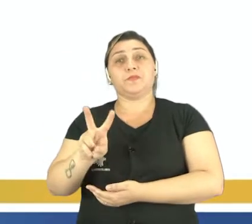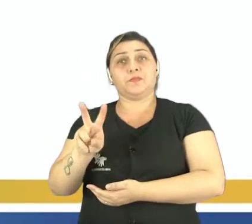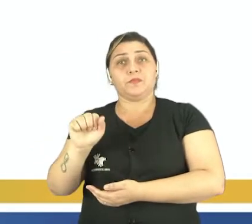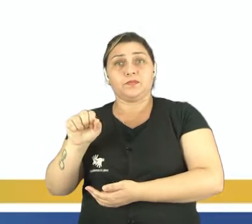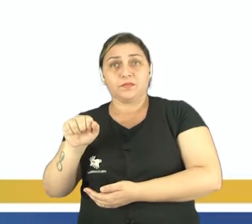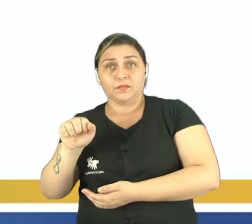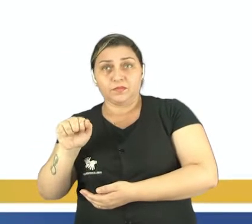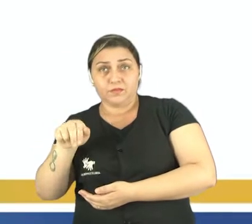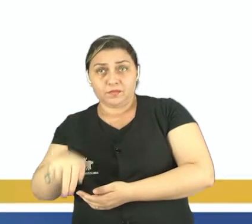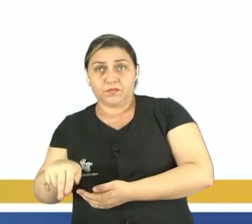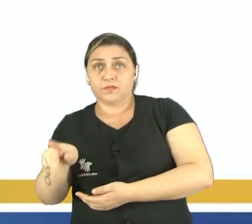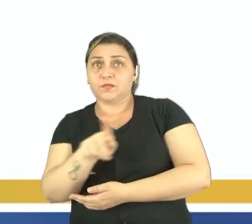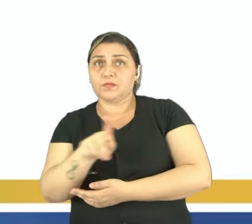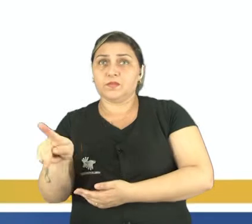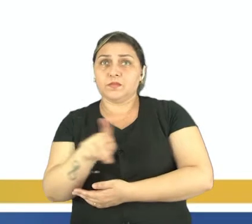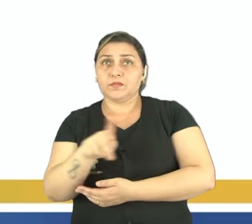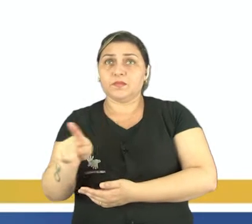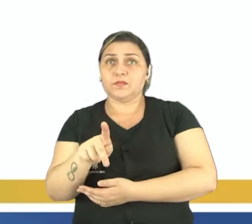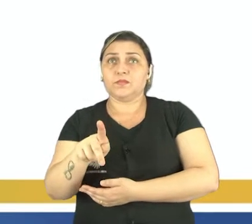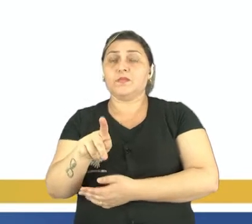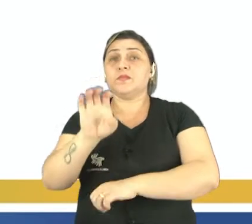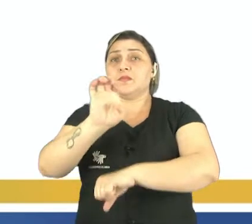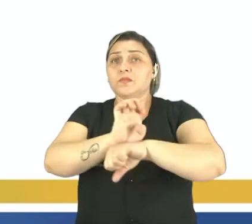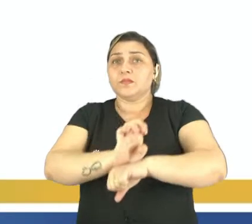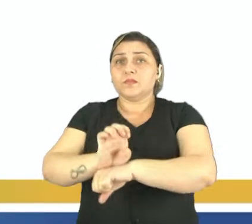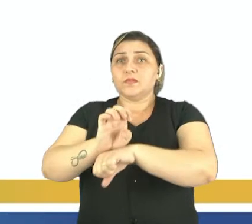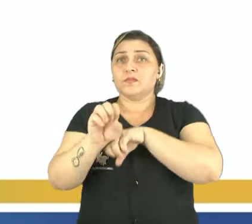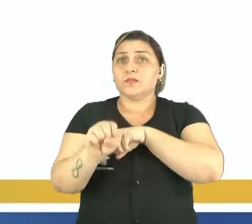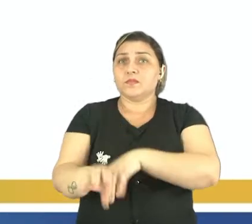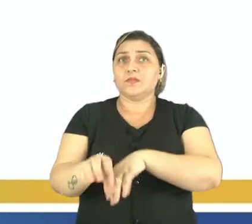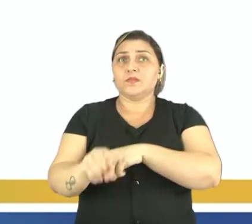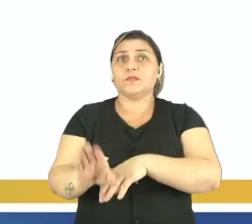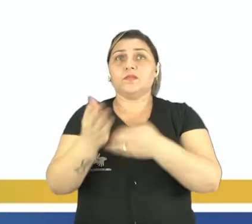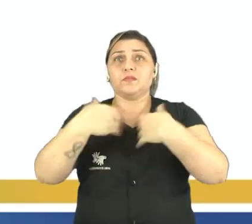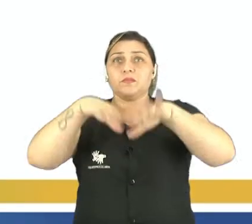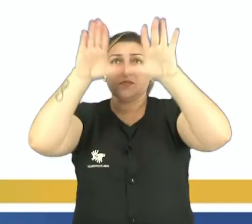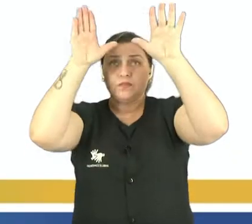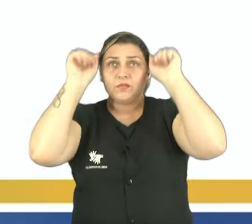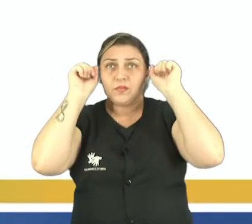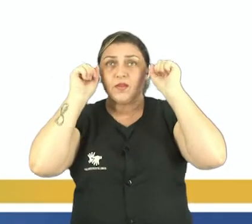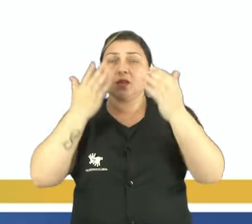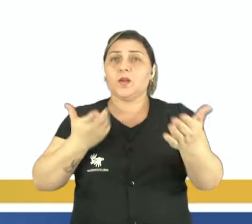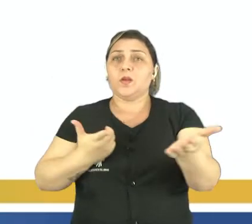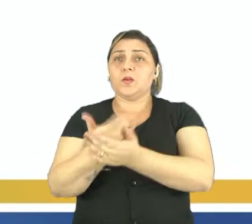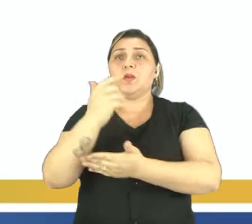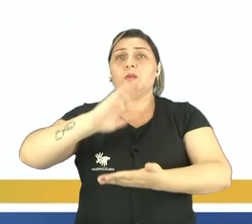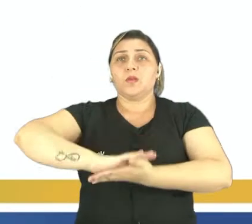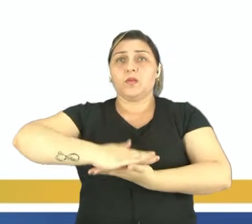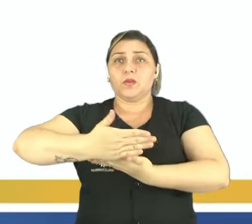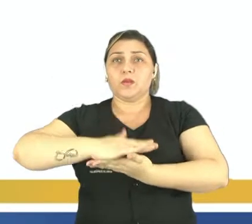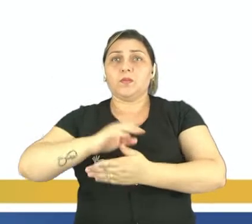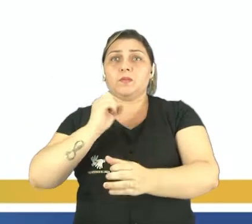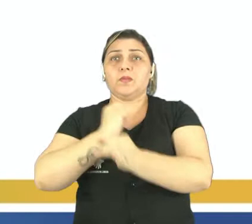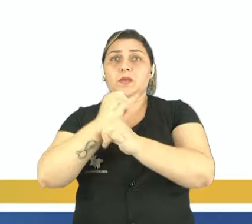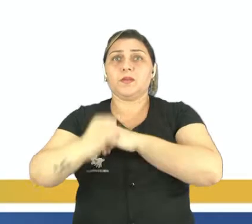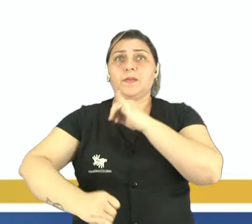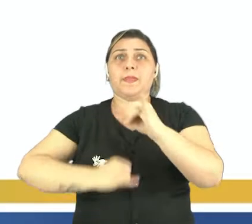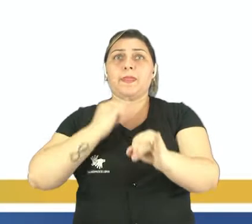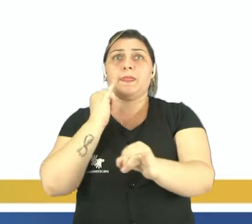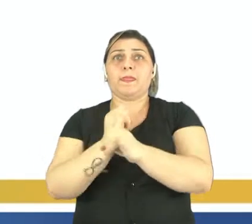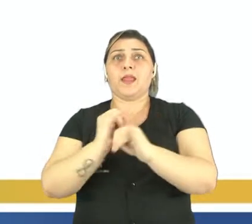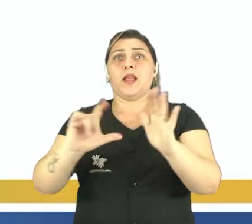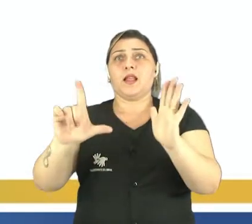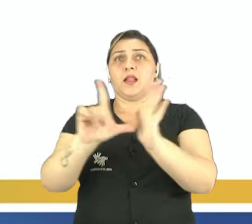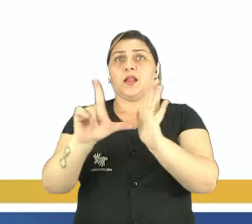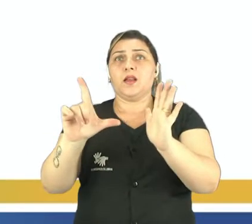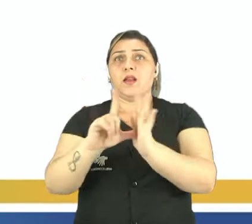Ivan Oliveira é um professor da Rede Estadual de Educação do Estado do Acre. Comprou um notebook pela internet na